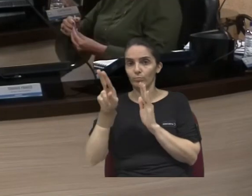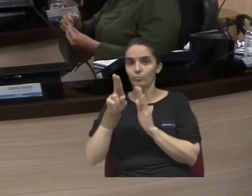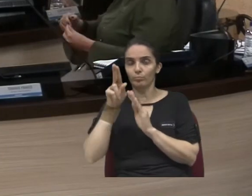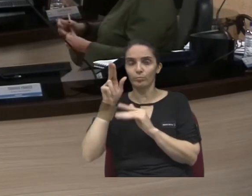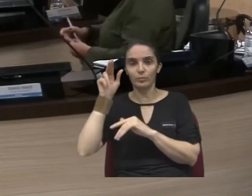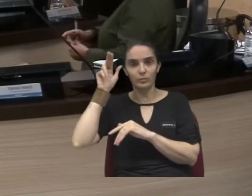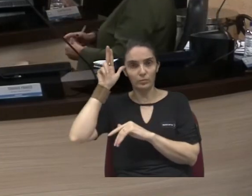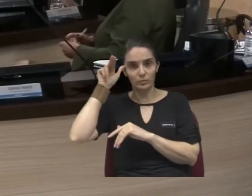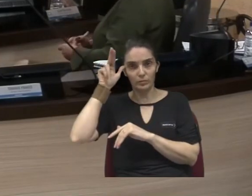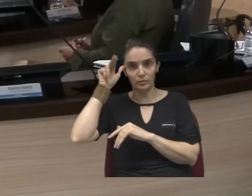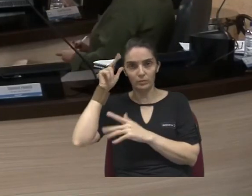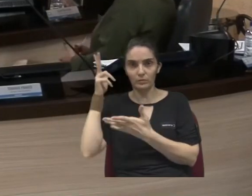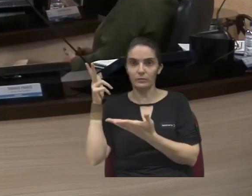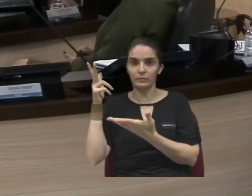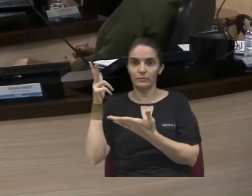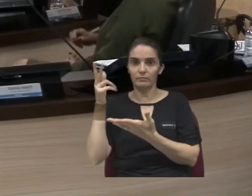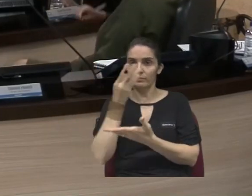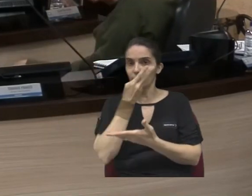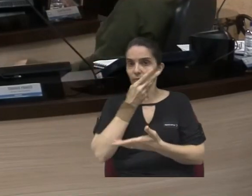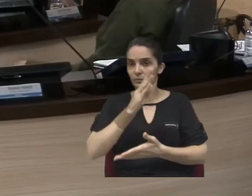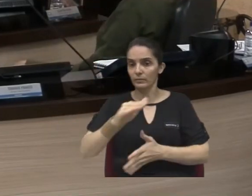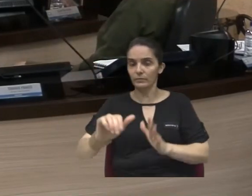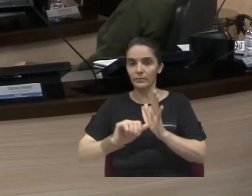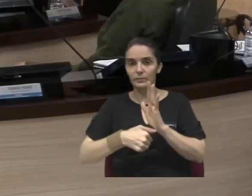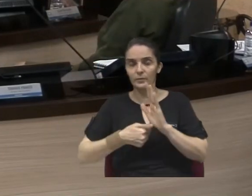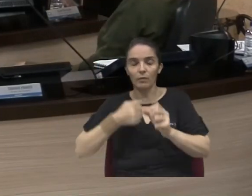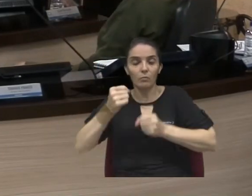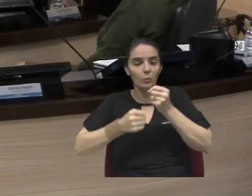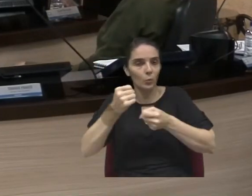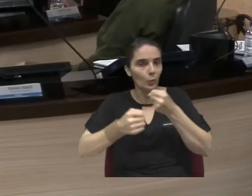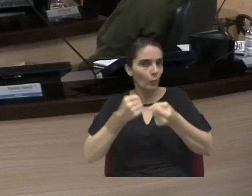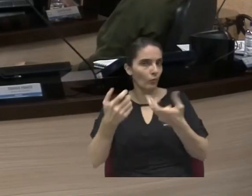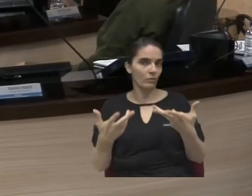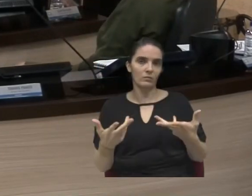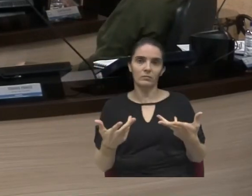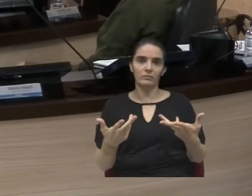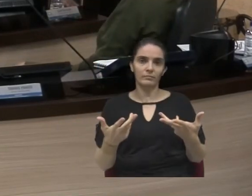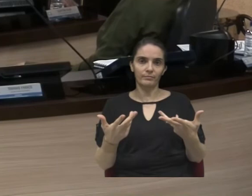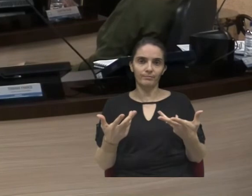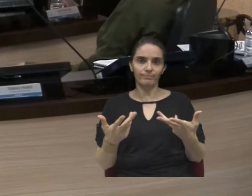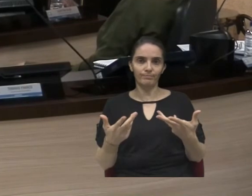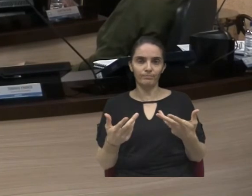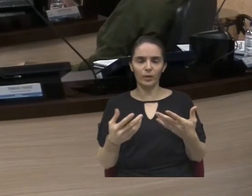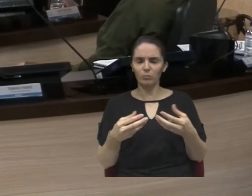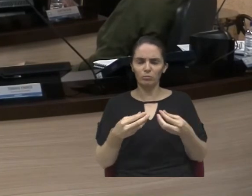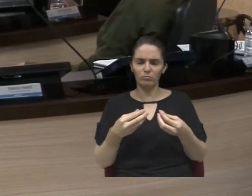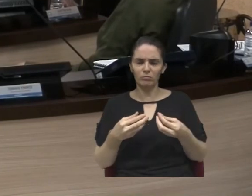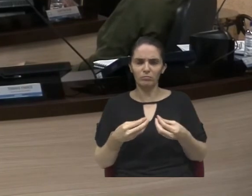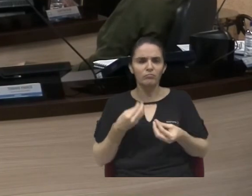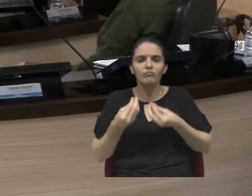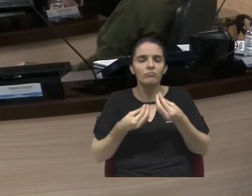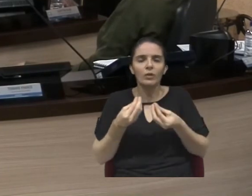Imagina uma criança dessa corre, porque ninguém consegue controlar quando ela tem aquele ímpeto dela.